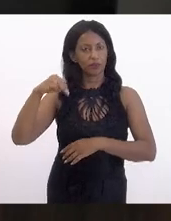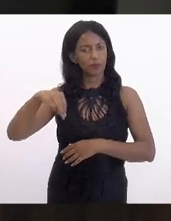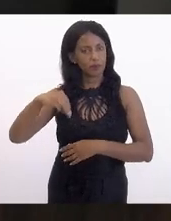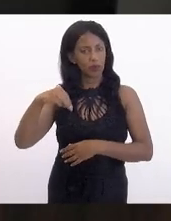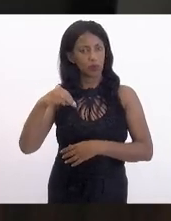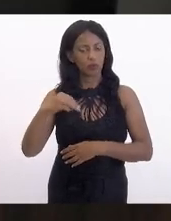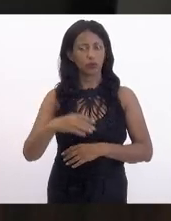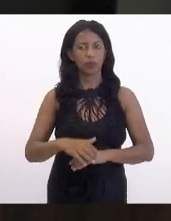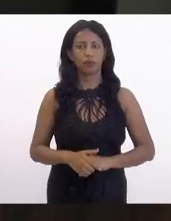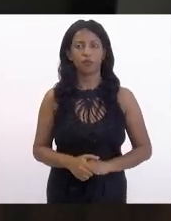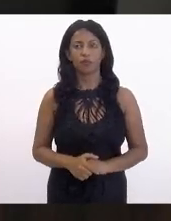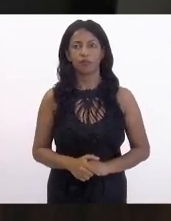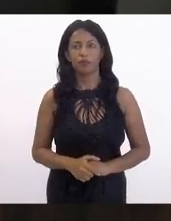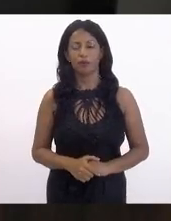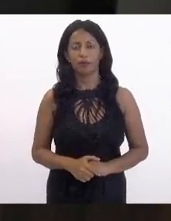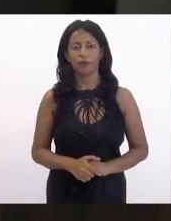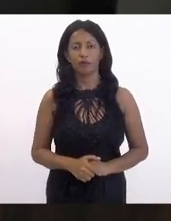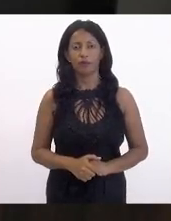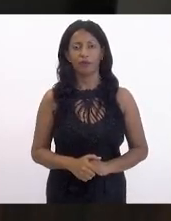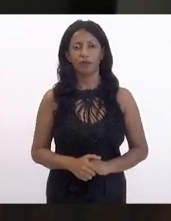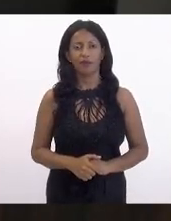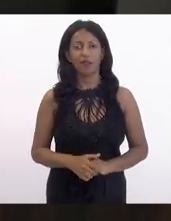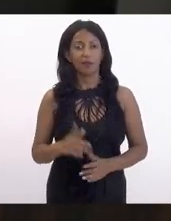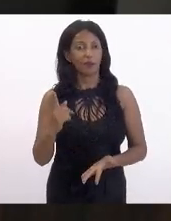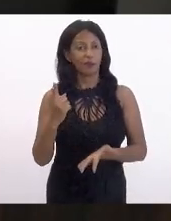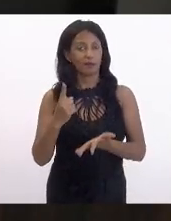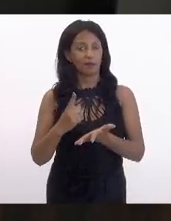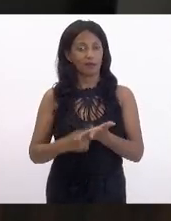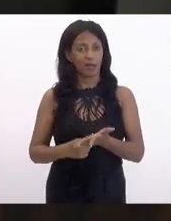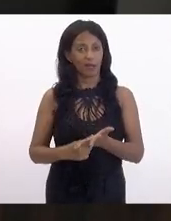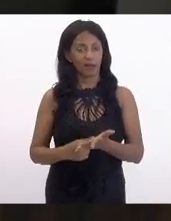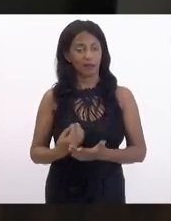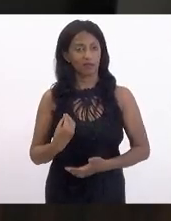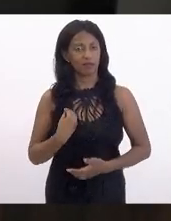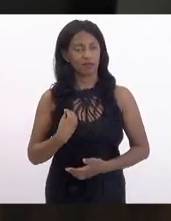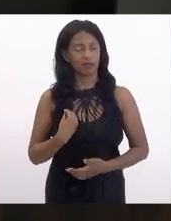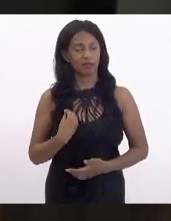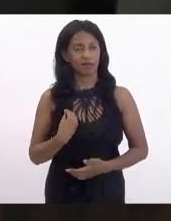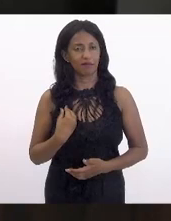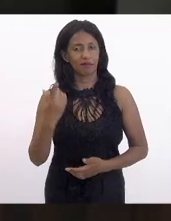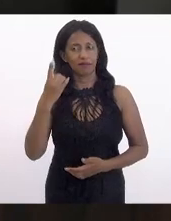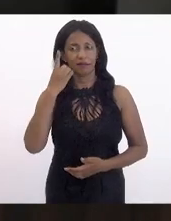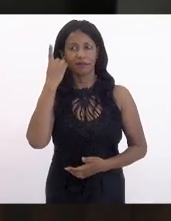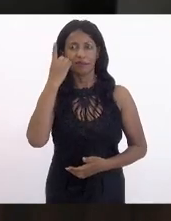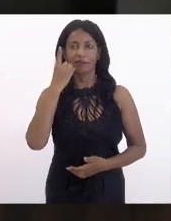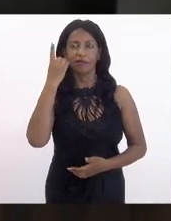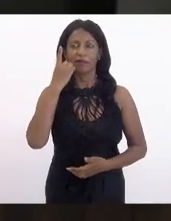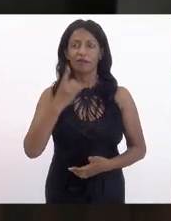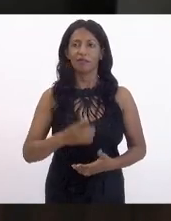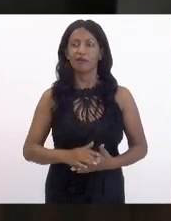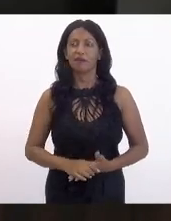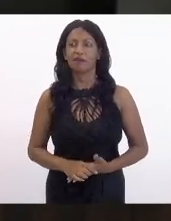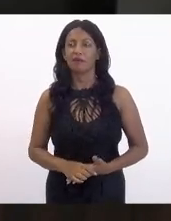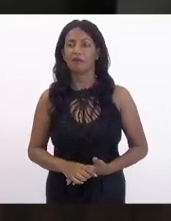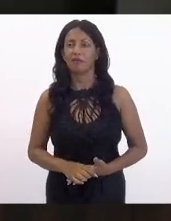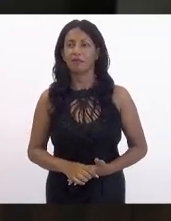de dez minutos registrando a presença aqui em plenário da deputada